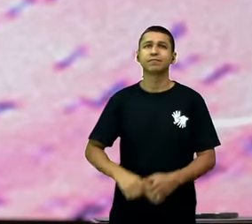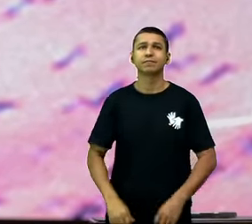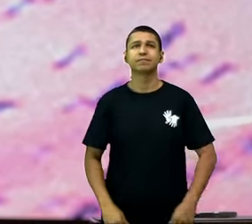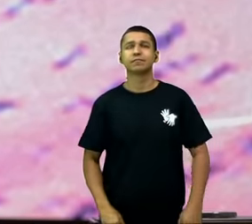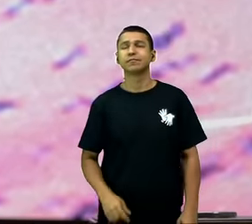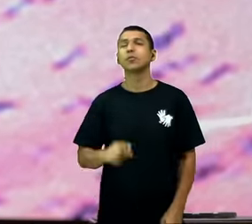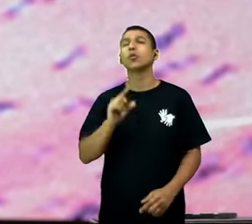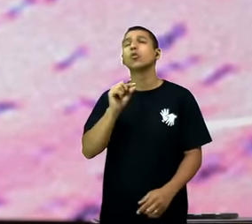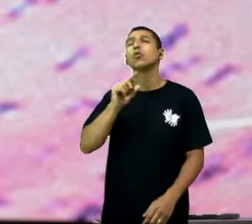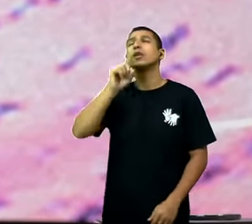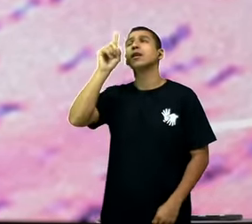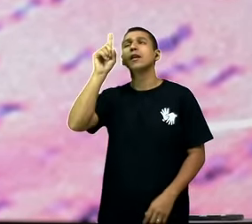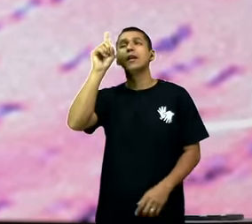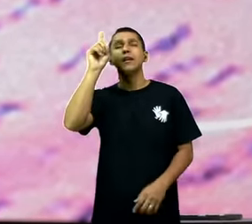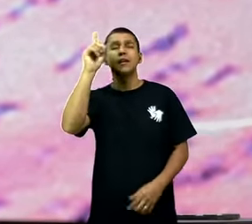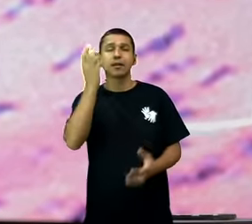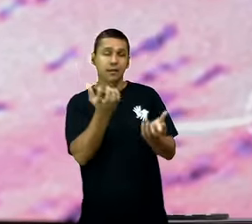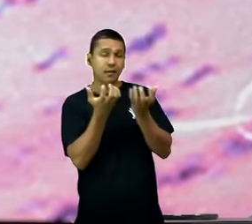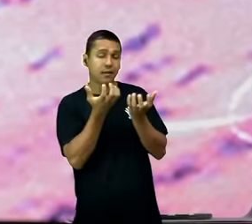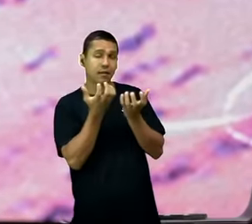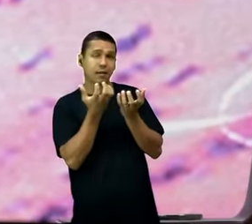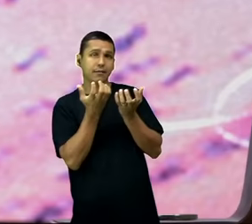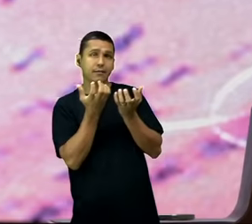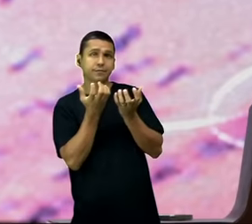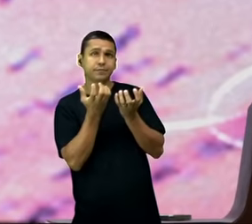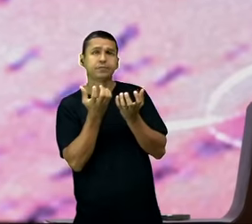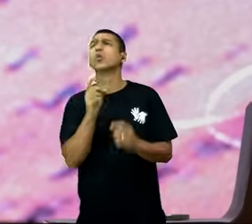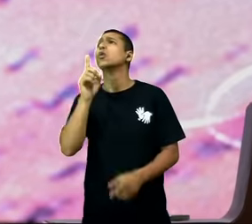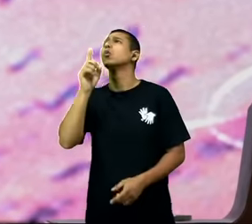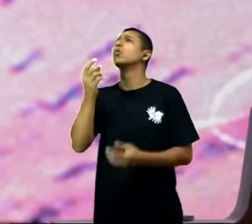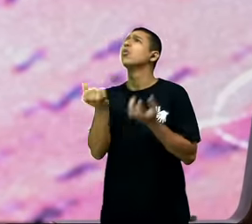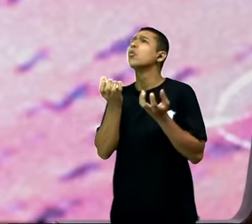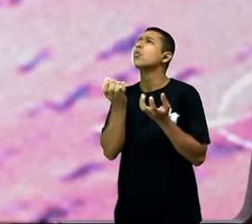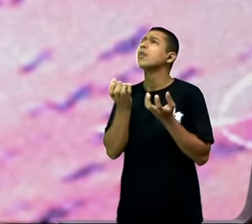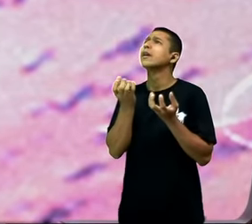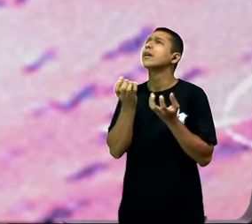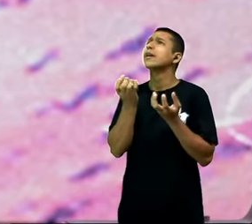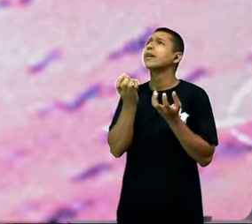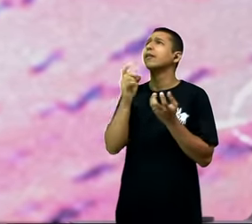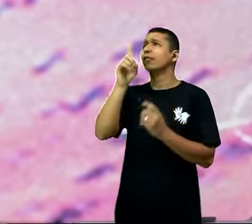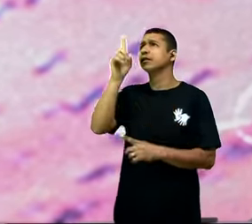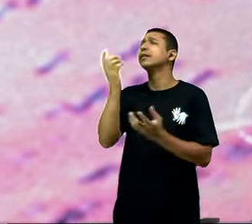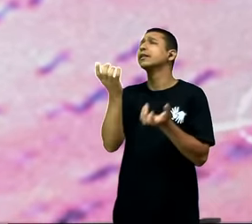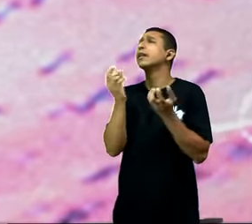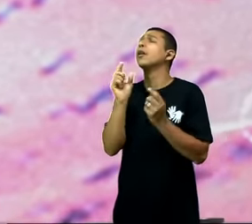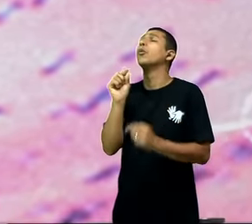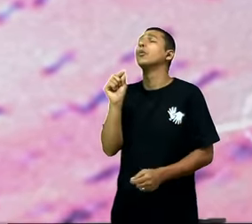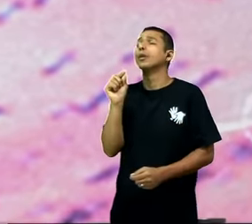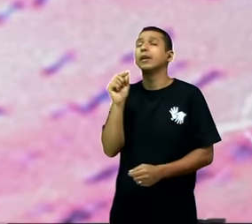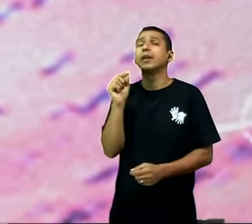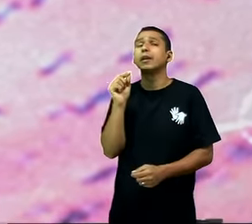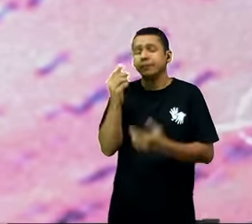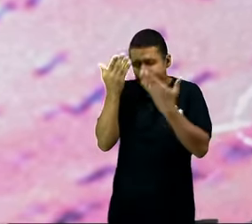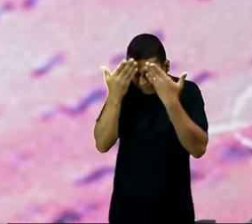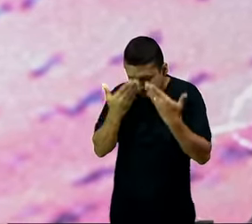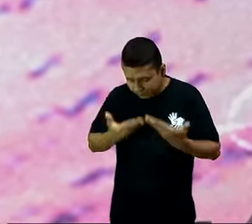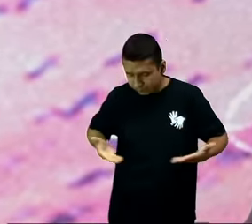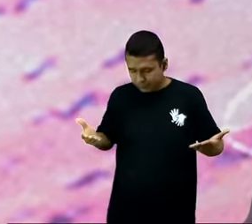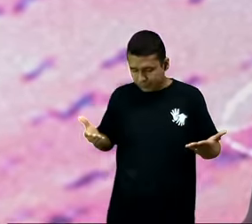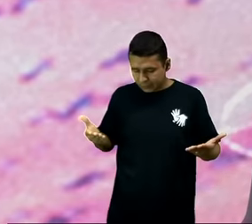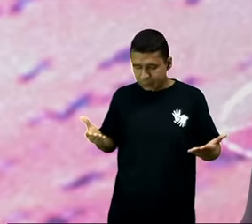que Ele veio buscar. Deus, o que você veio buscar de mim essa noite? O que você veio buscar de mim essa